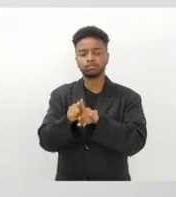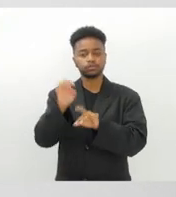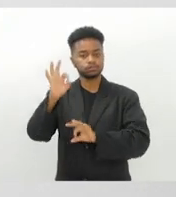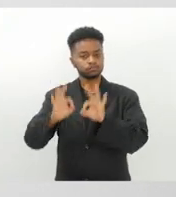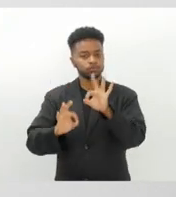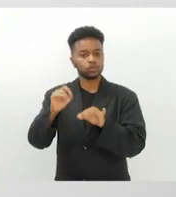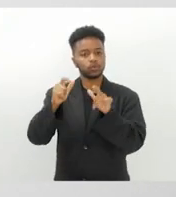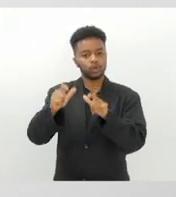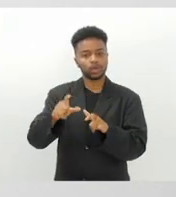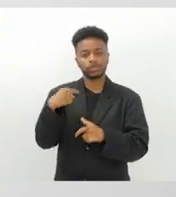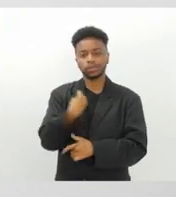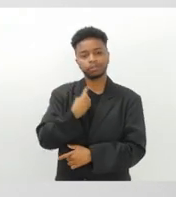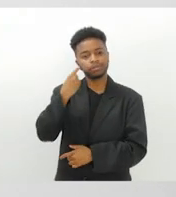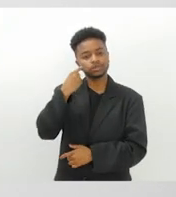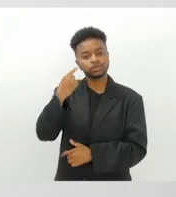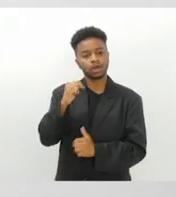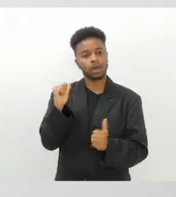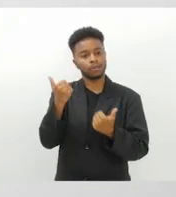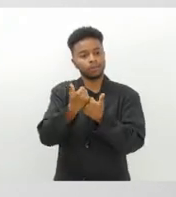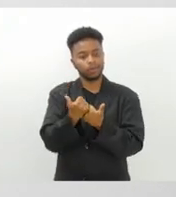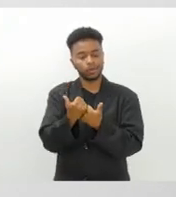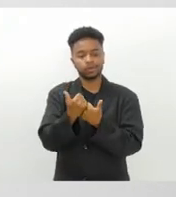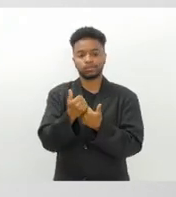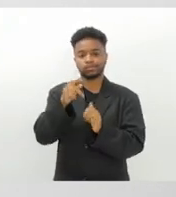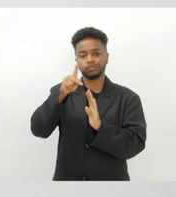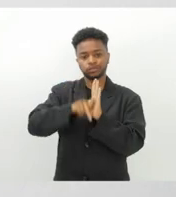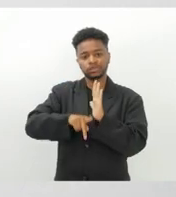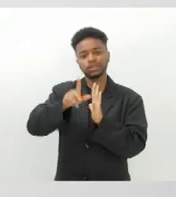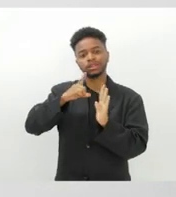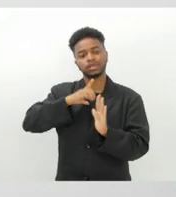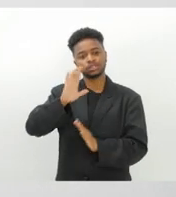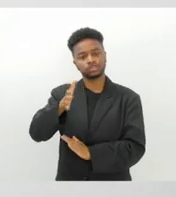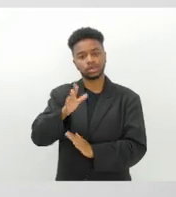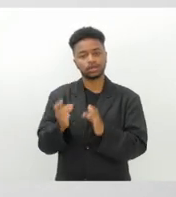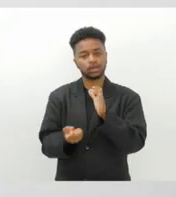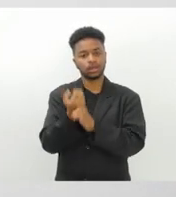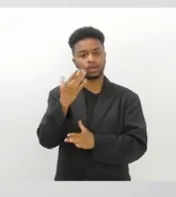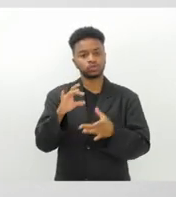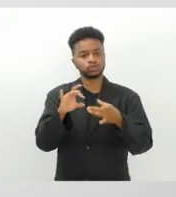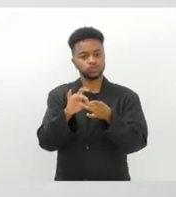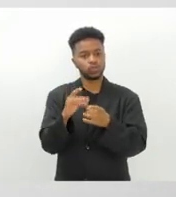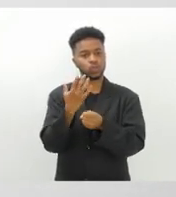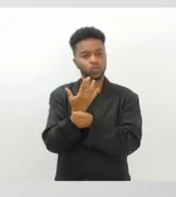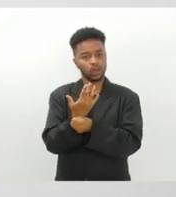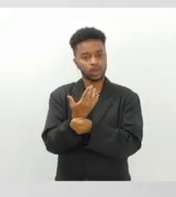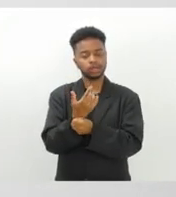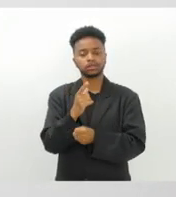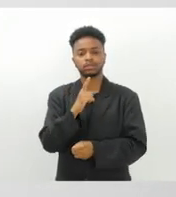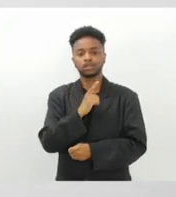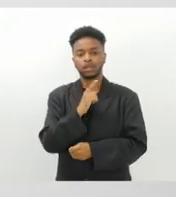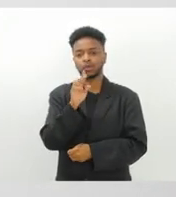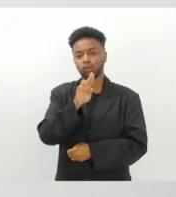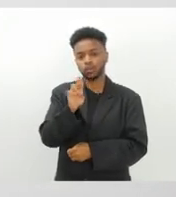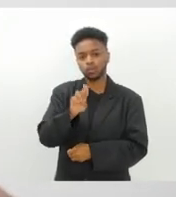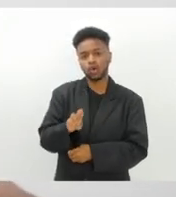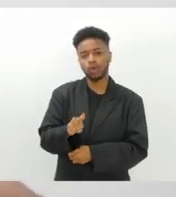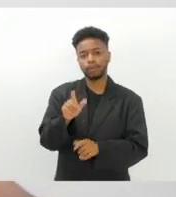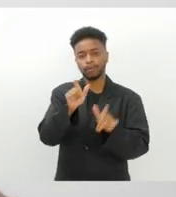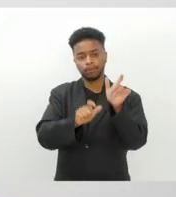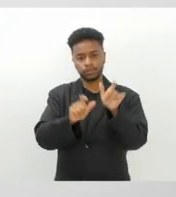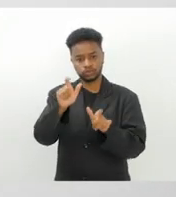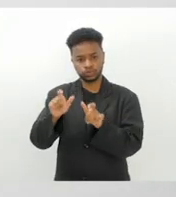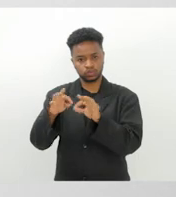em apoiar um projeto que já existe, né, produzido pela UERJ. Né, eu tenho até os nomes das pessoas aqui, eu